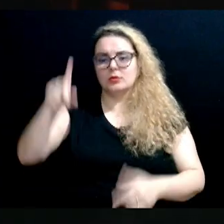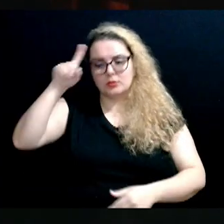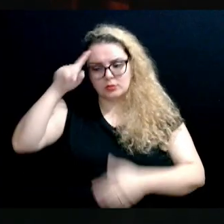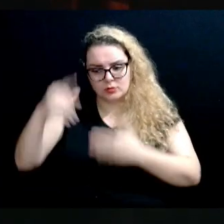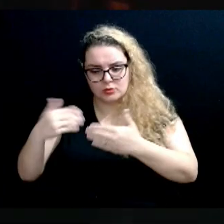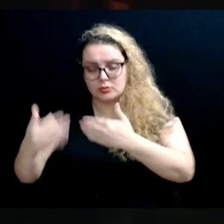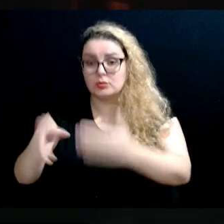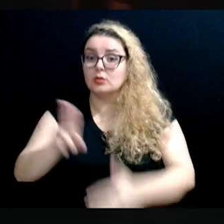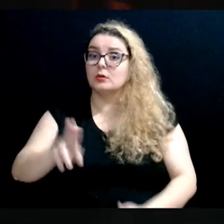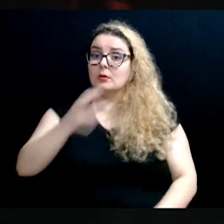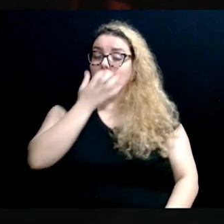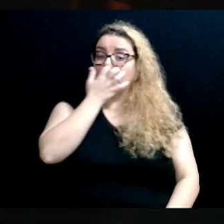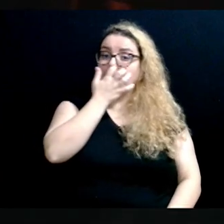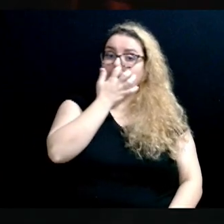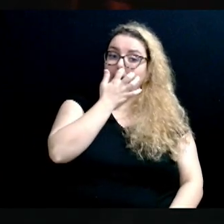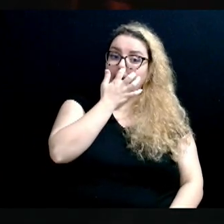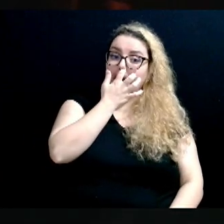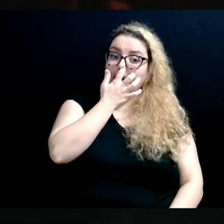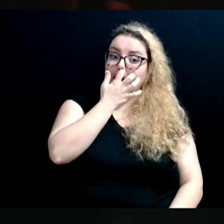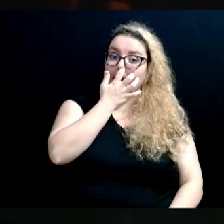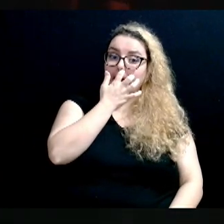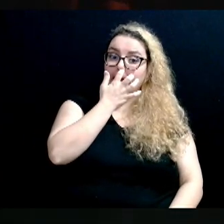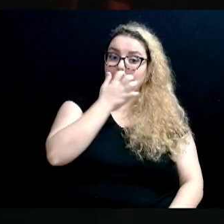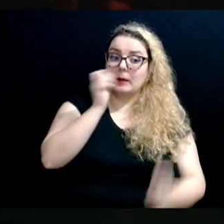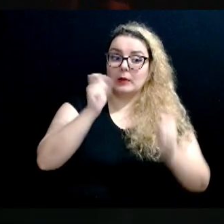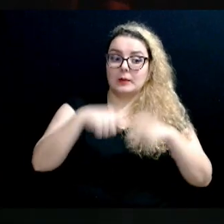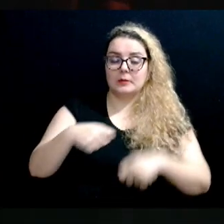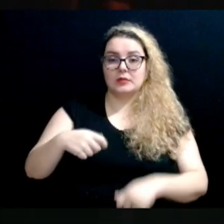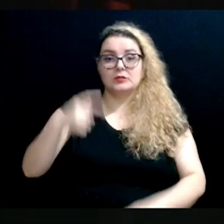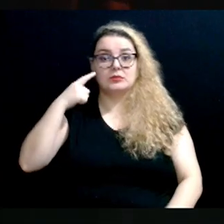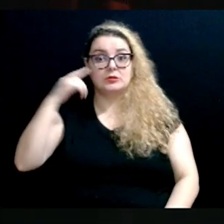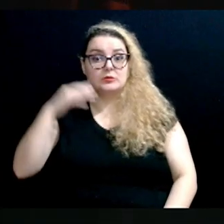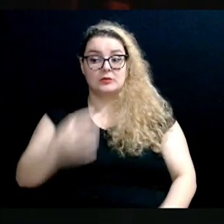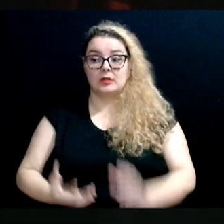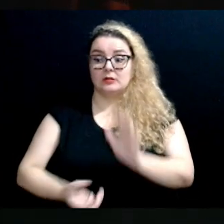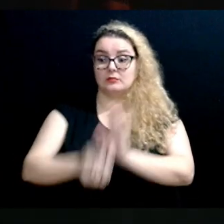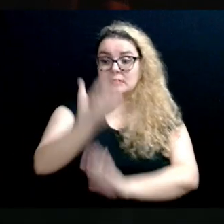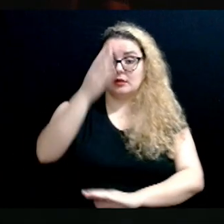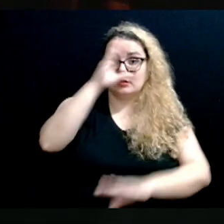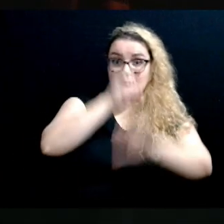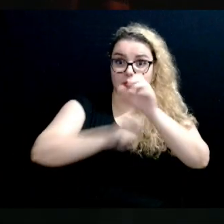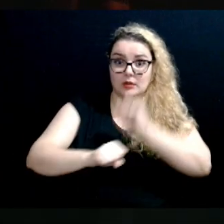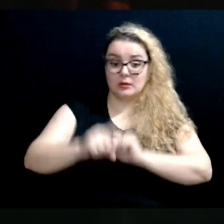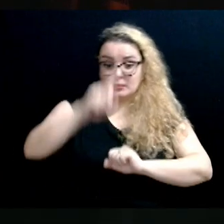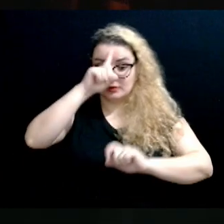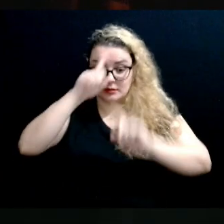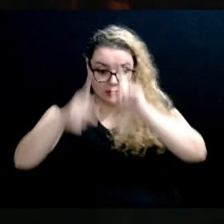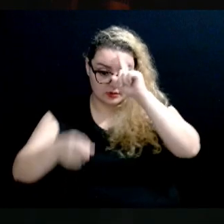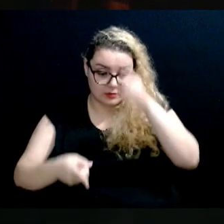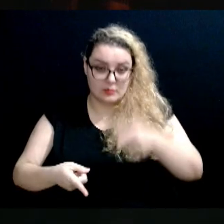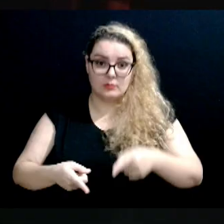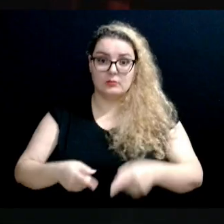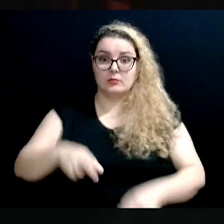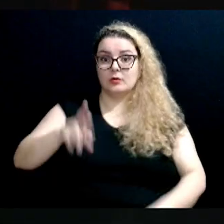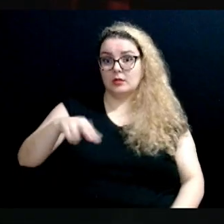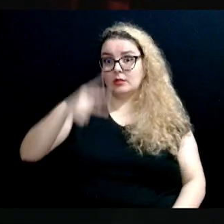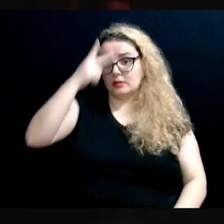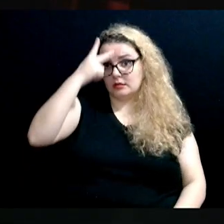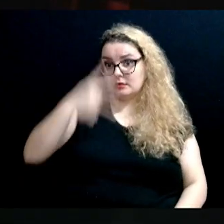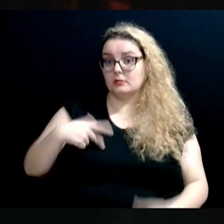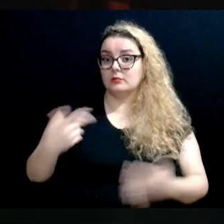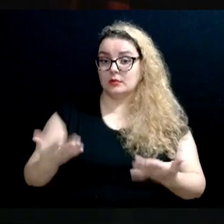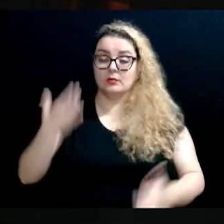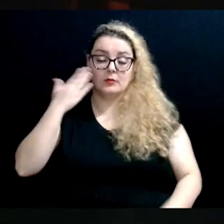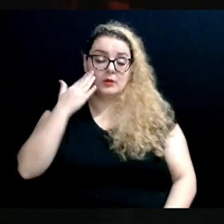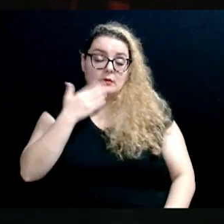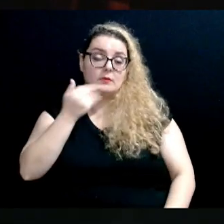nossa capacidade de pensar, de aprender, de criar e de tomar decisões por conta própria. Então, para entender melhor os